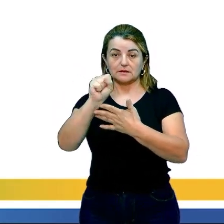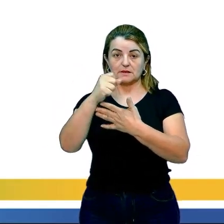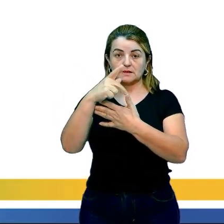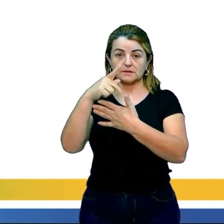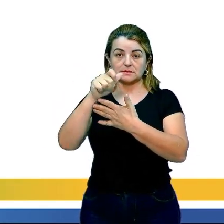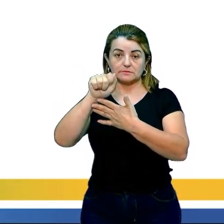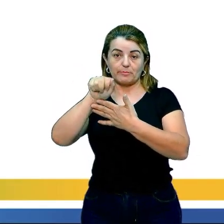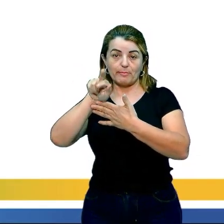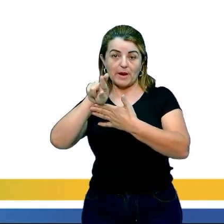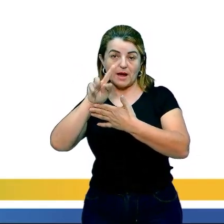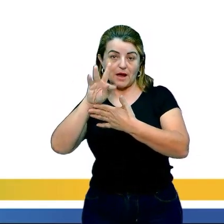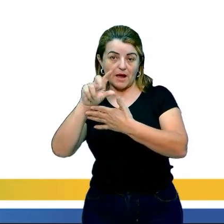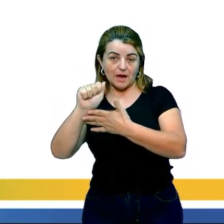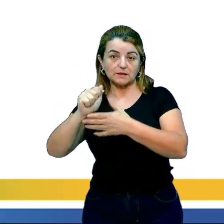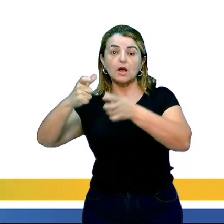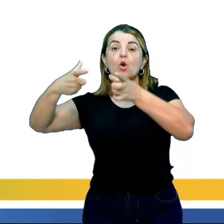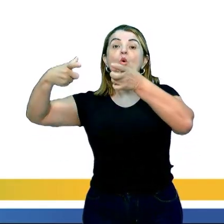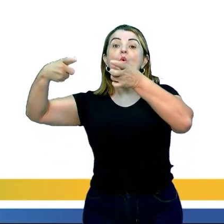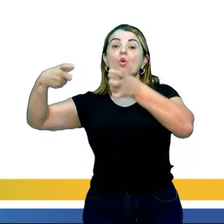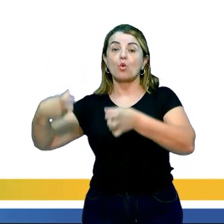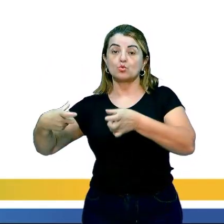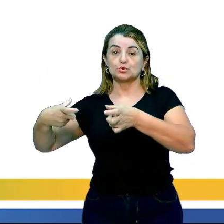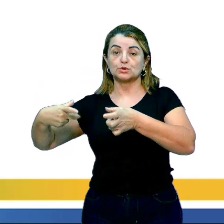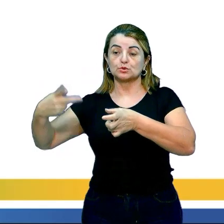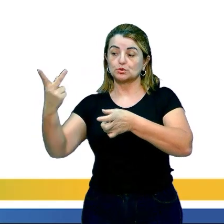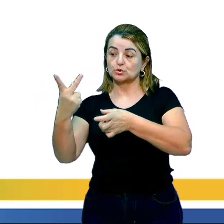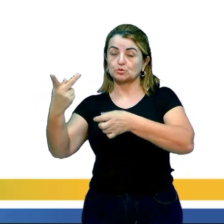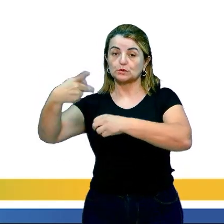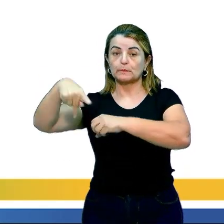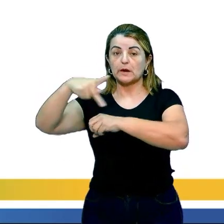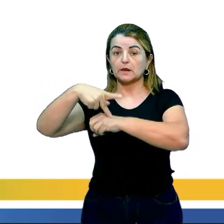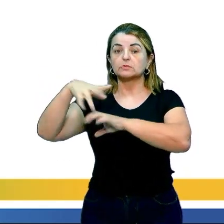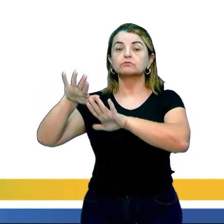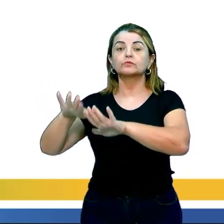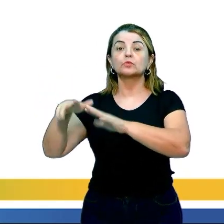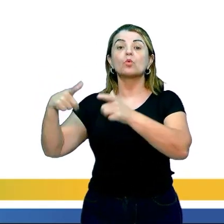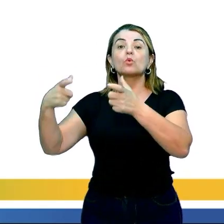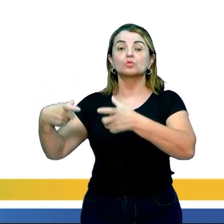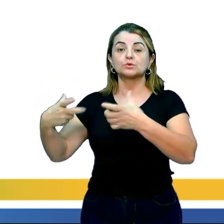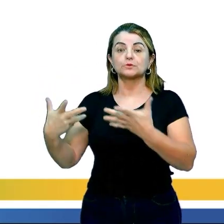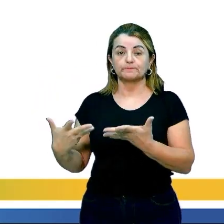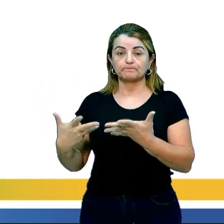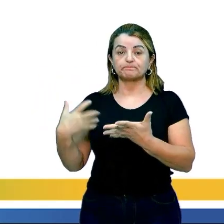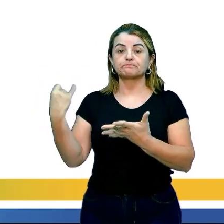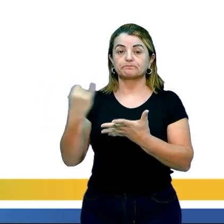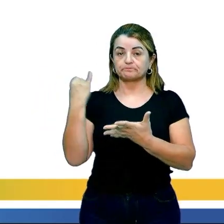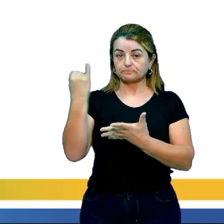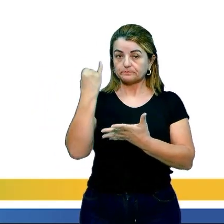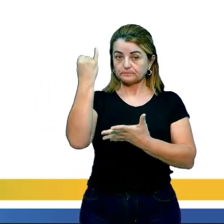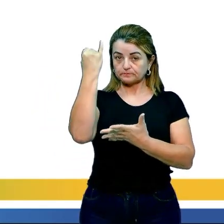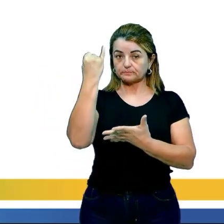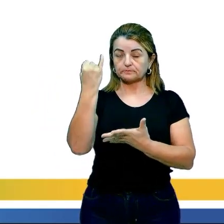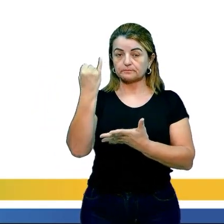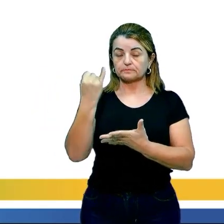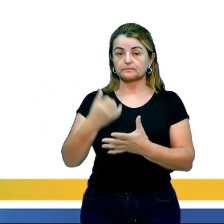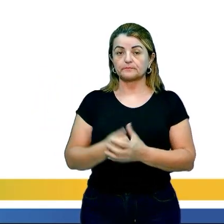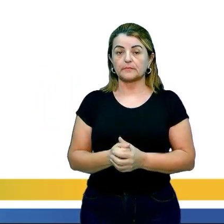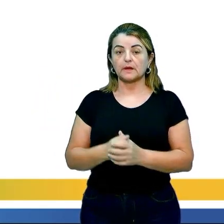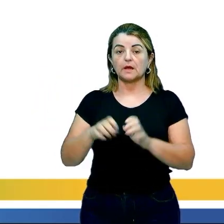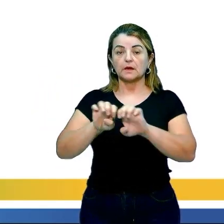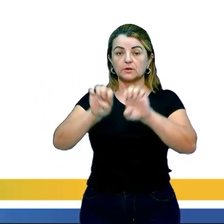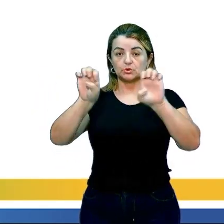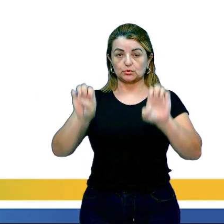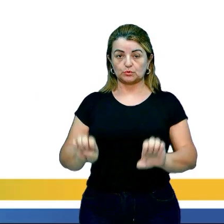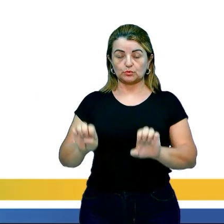da localização né como a localização geográfica foi importante para essa civilização e a estrutura